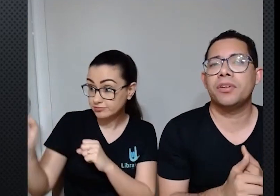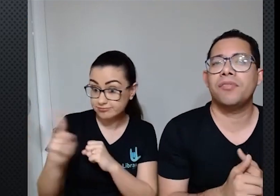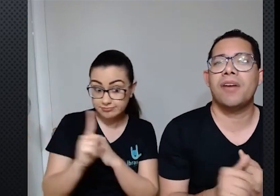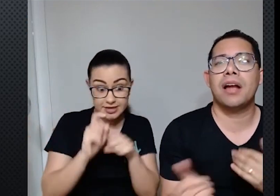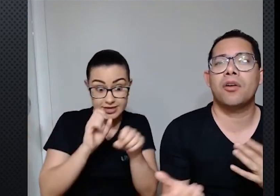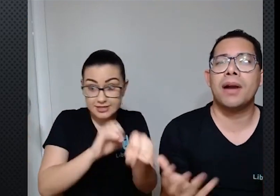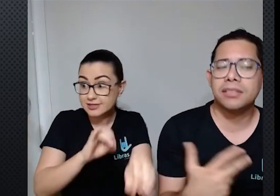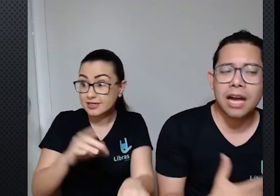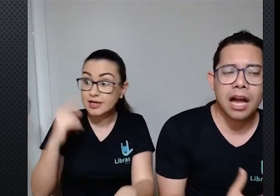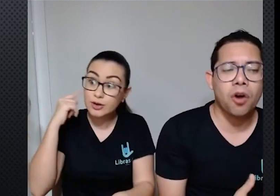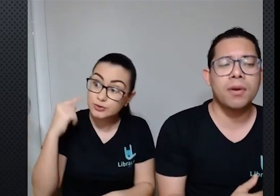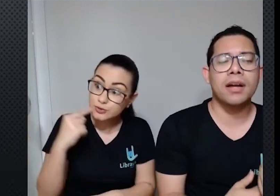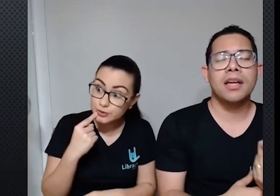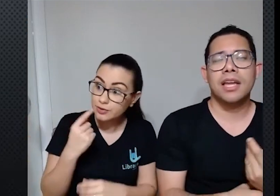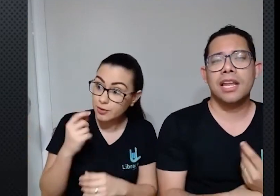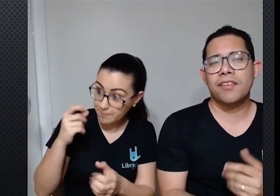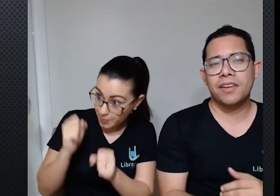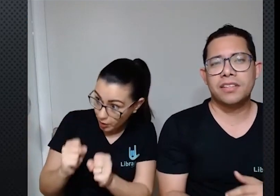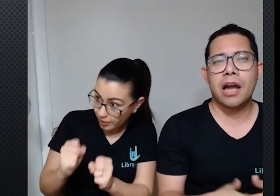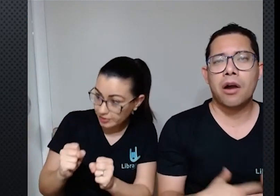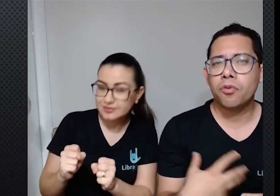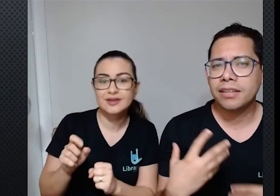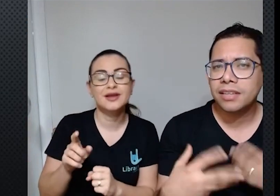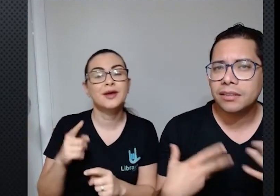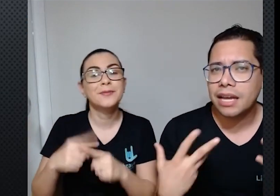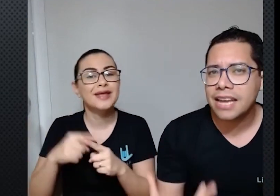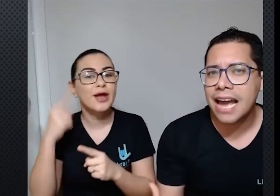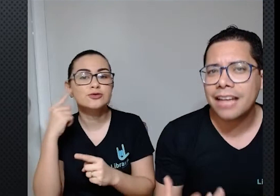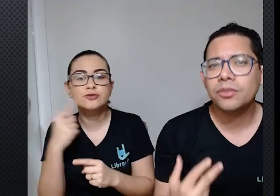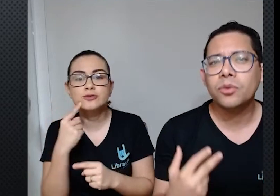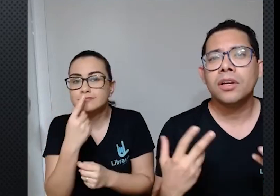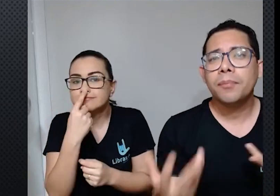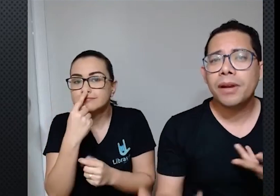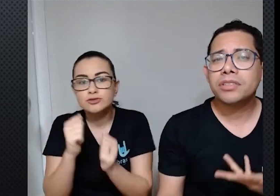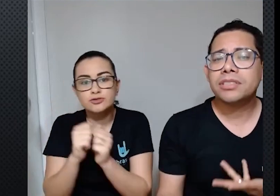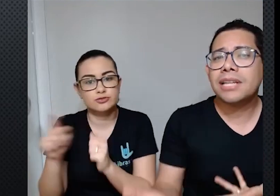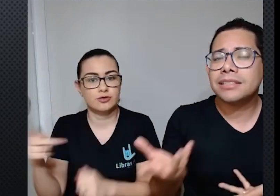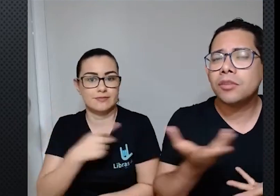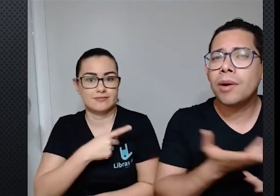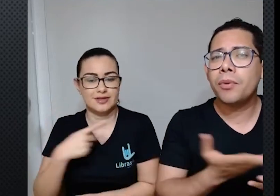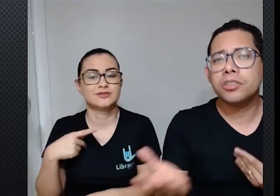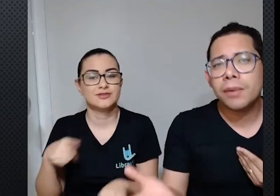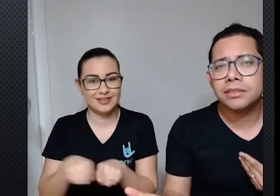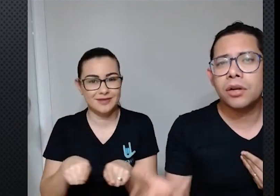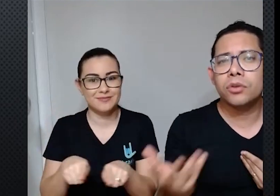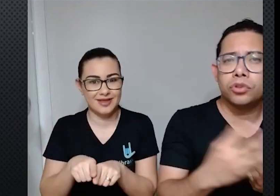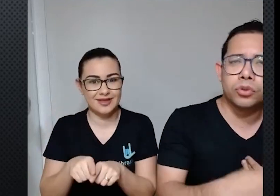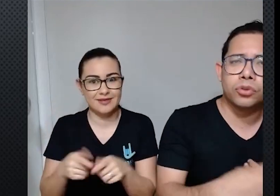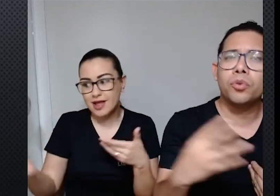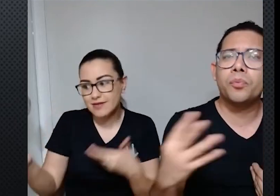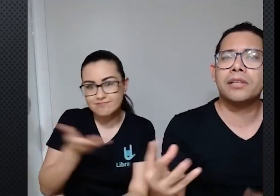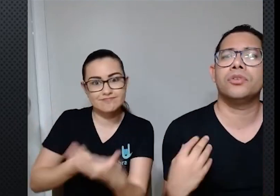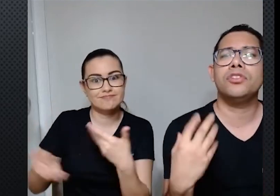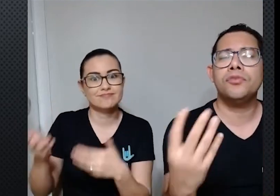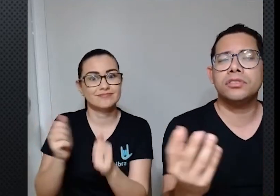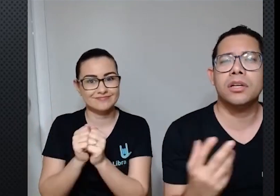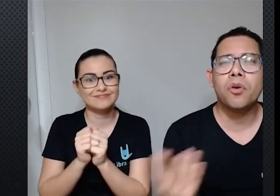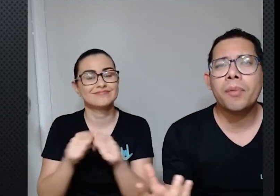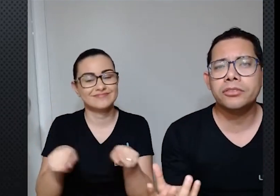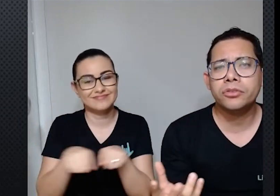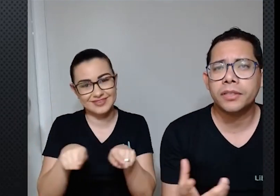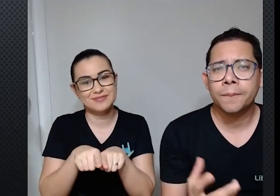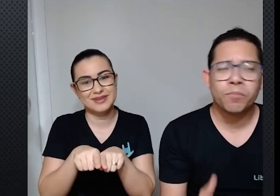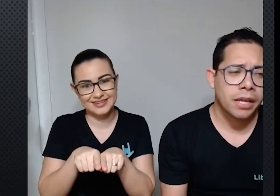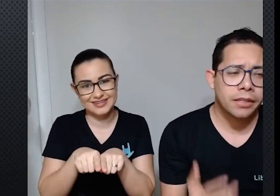ele vai poder falar com mais calma, ele vai fazer algo mais detalhado, para você trazer uma aproximação dos surdos com o pastor, de você